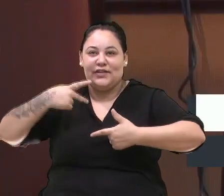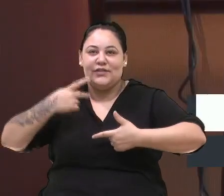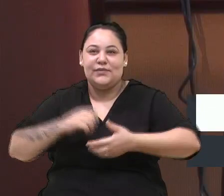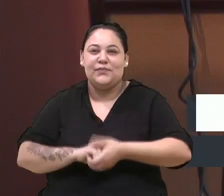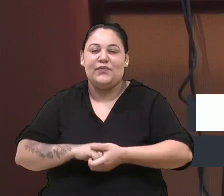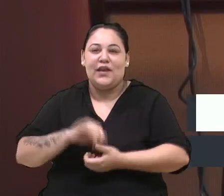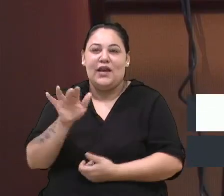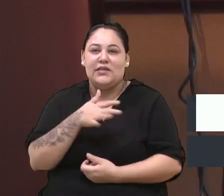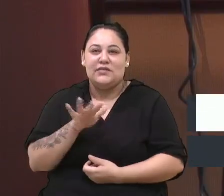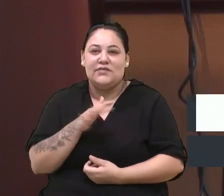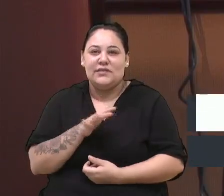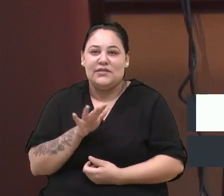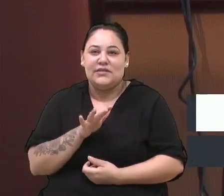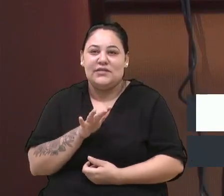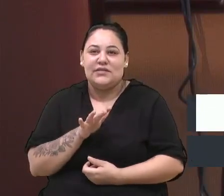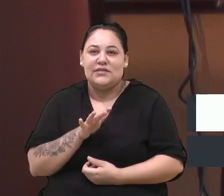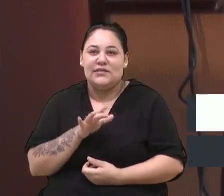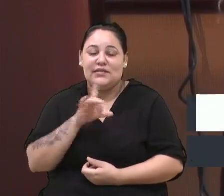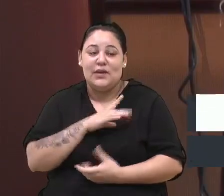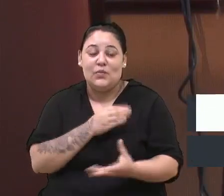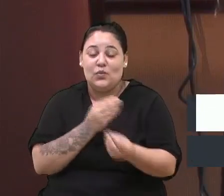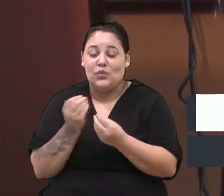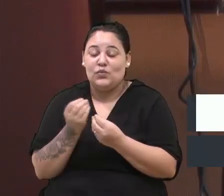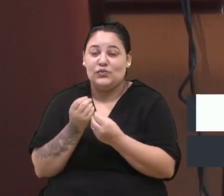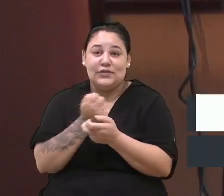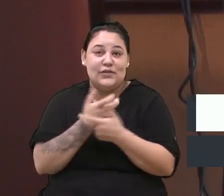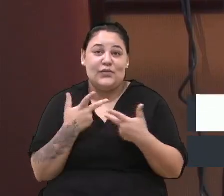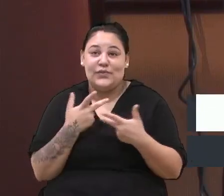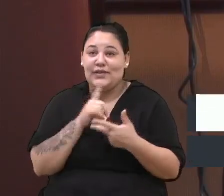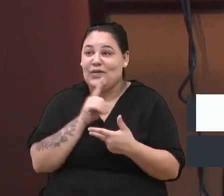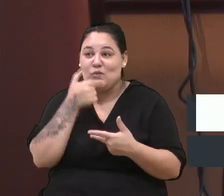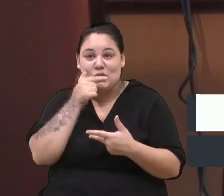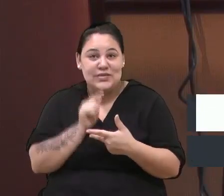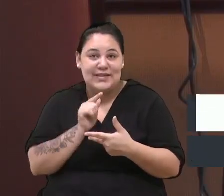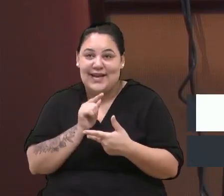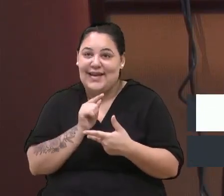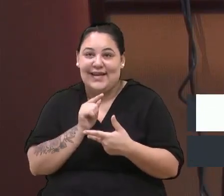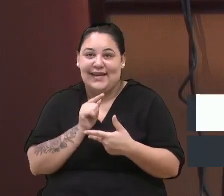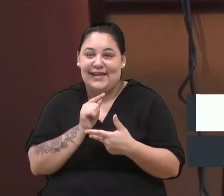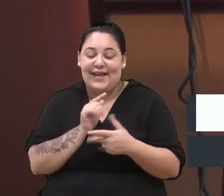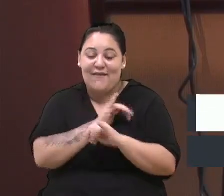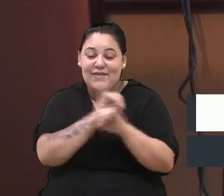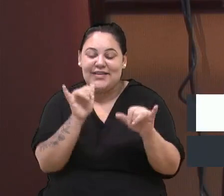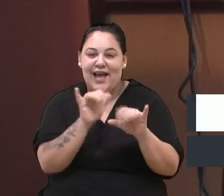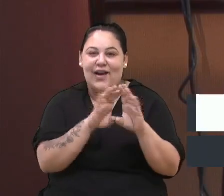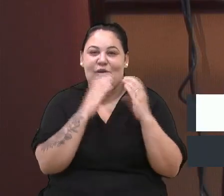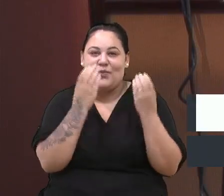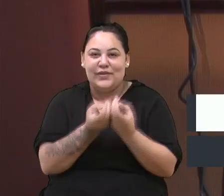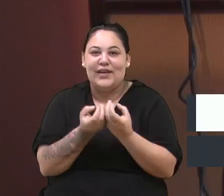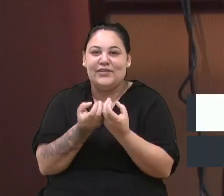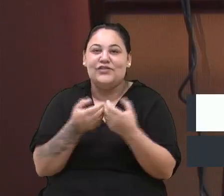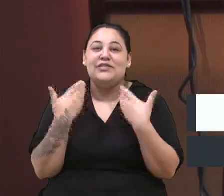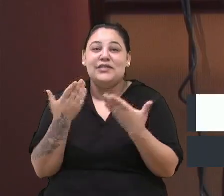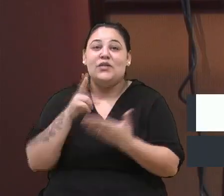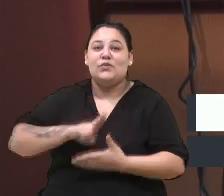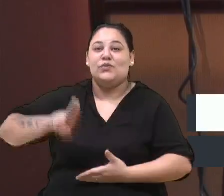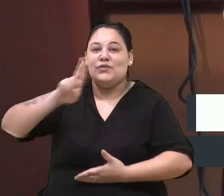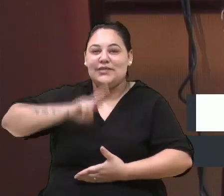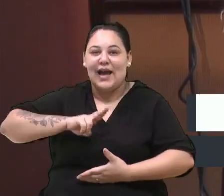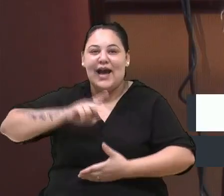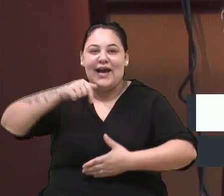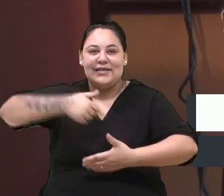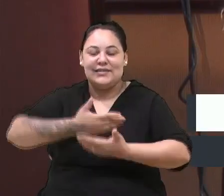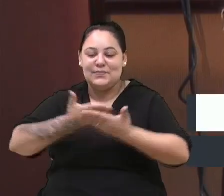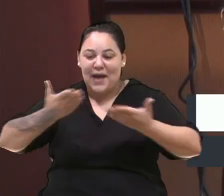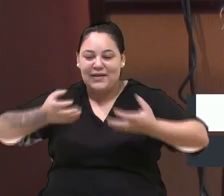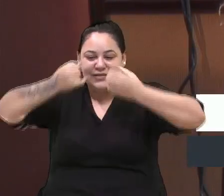né, faz tantas coisas que não conseguem chegar à comunidade, então usar esse espaço que amplifica a nossa voz, tudo aquilo que